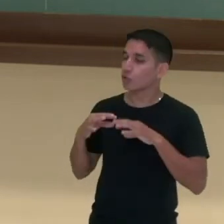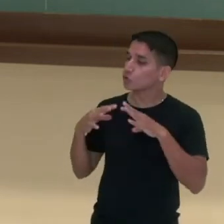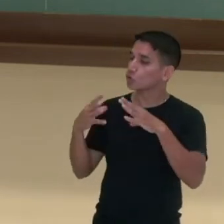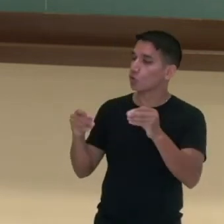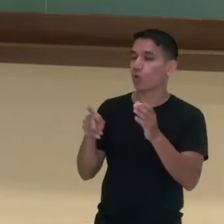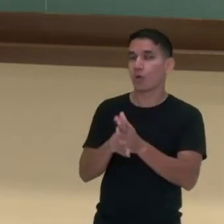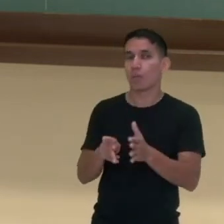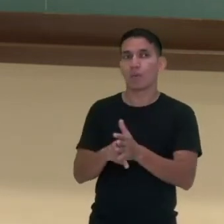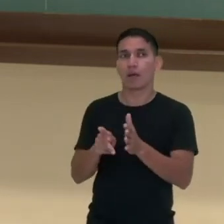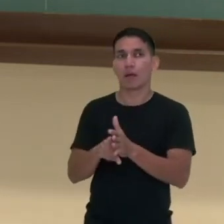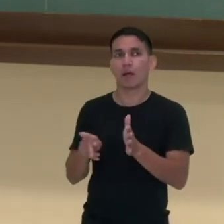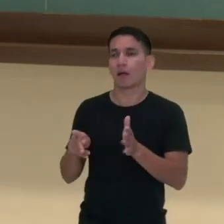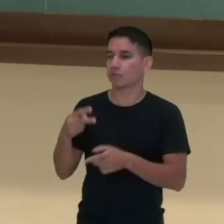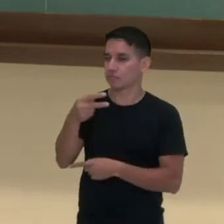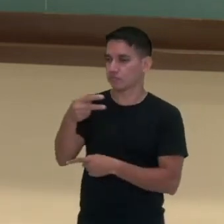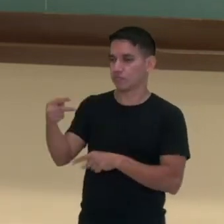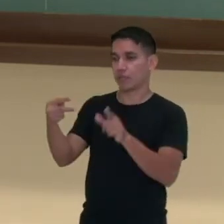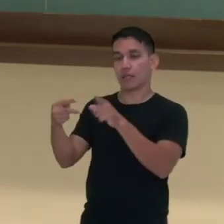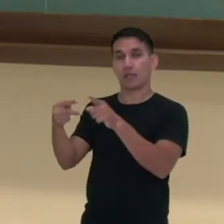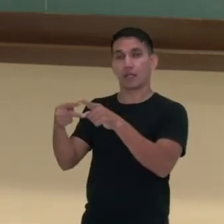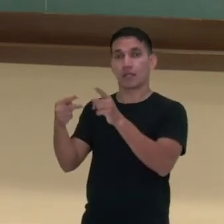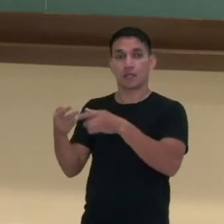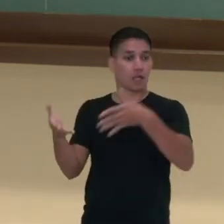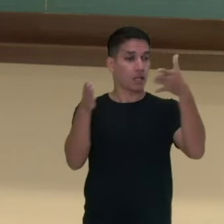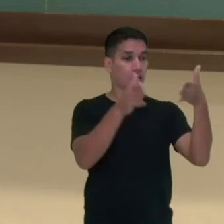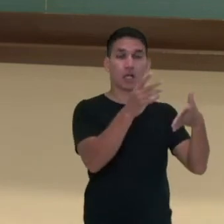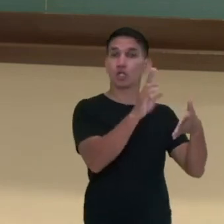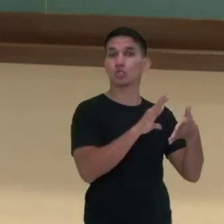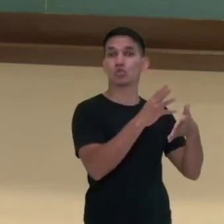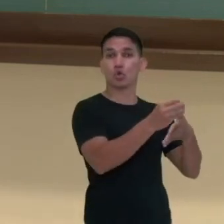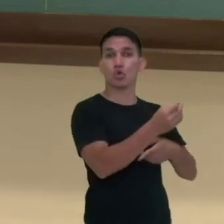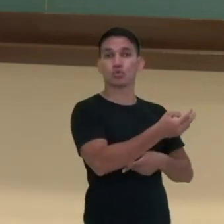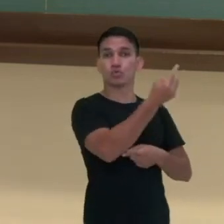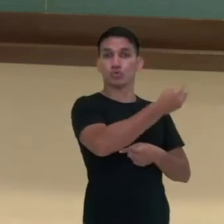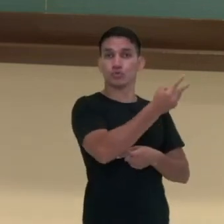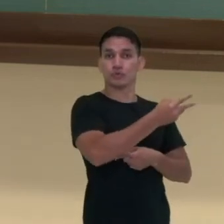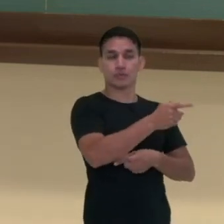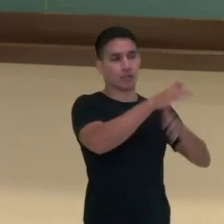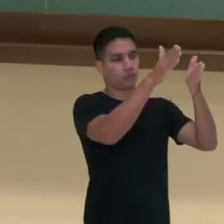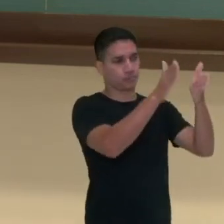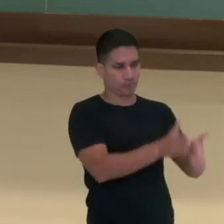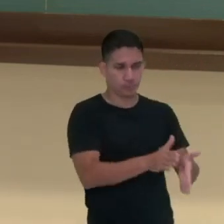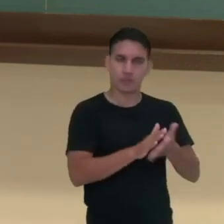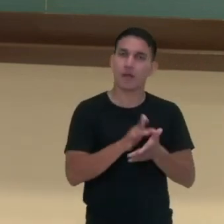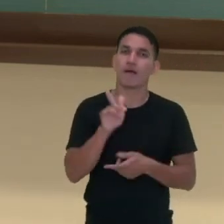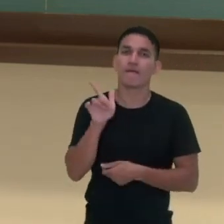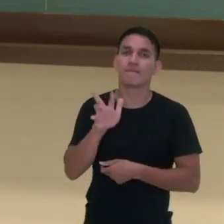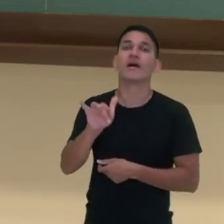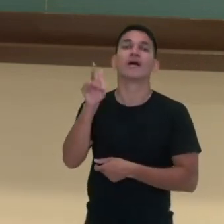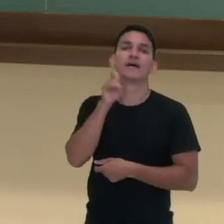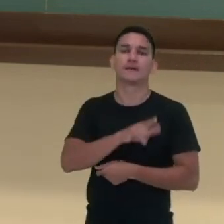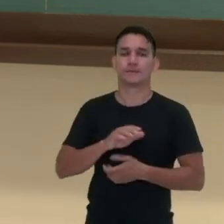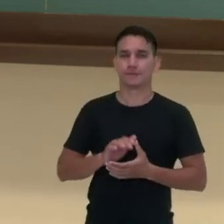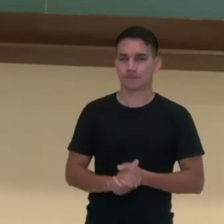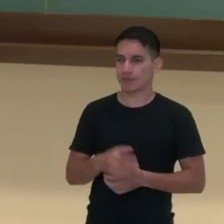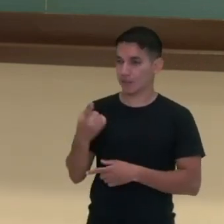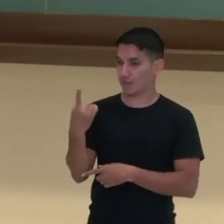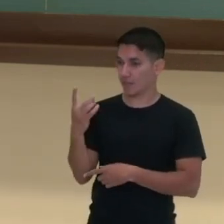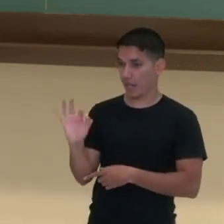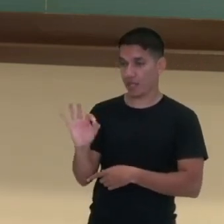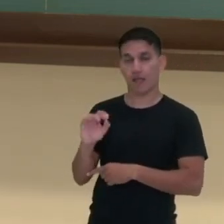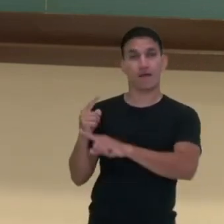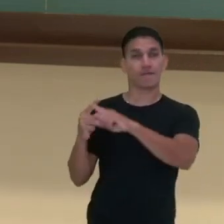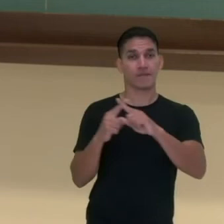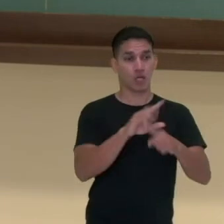os elementos da primeira linha e multiplicar por todos os elementos da segunda coluna. Então, vai ficar 10